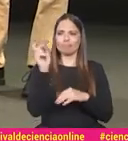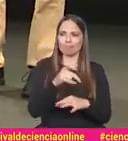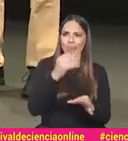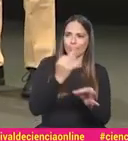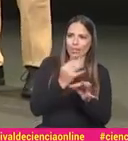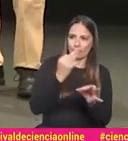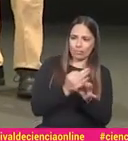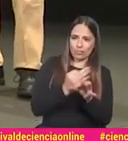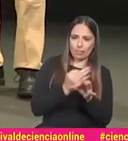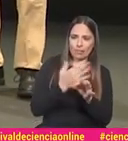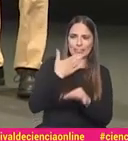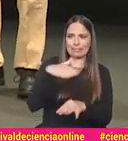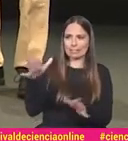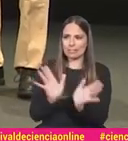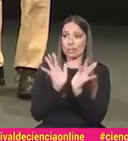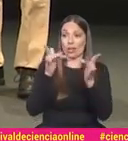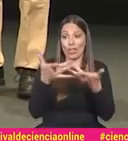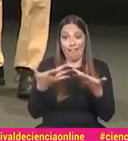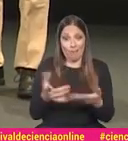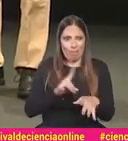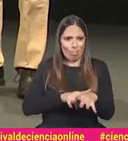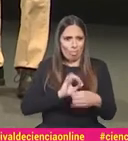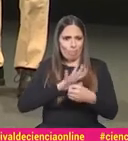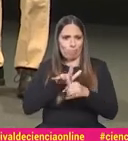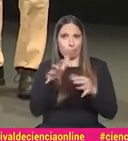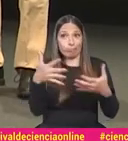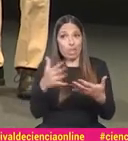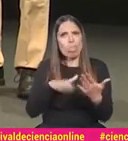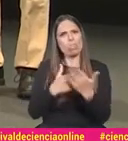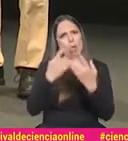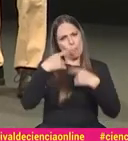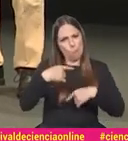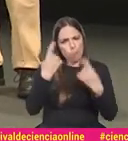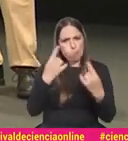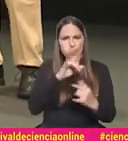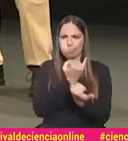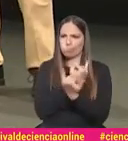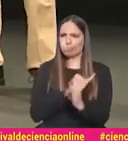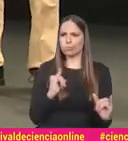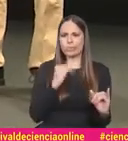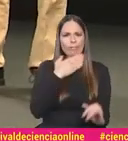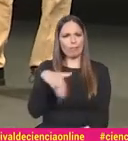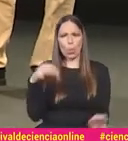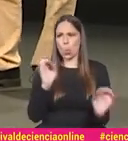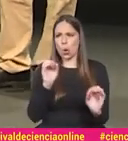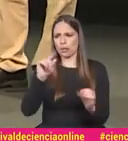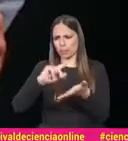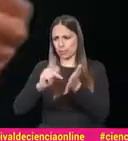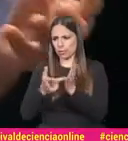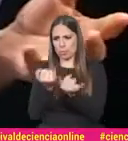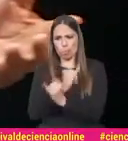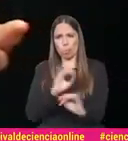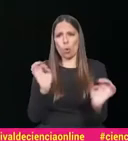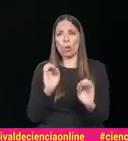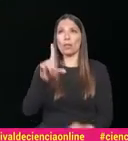de Ciência Online durante este período de pandemia acaba por mostrar que não há impossíveis nem para a ciência, nem para a tecnologia.